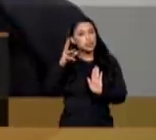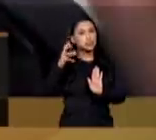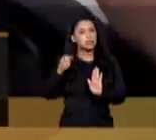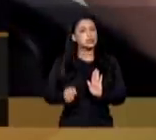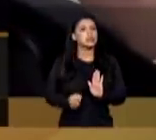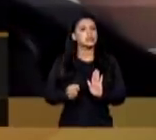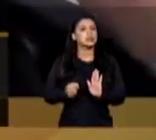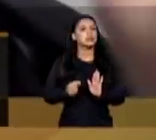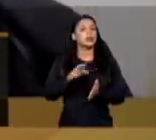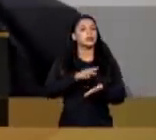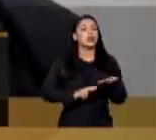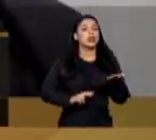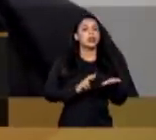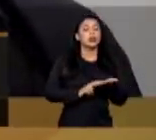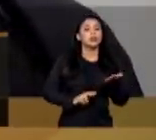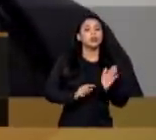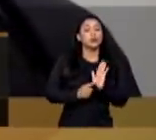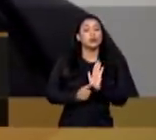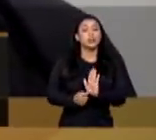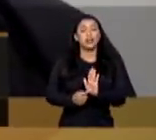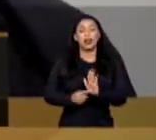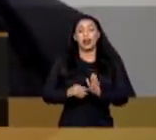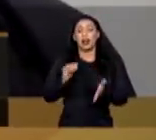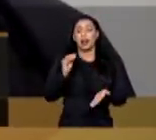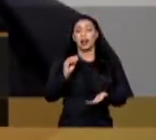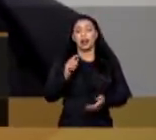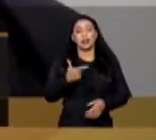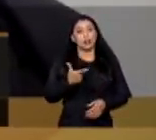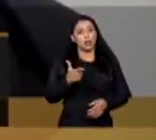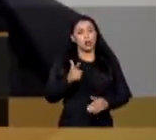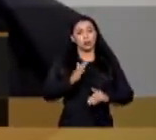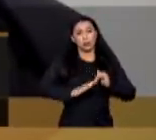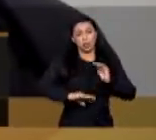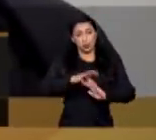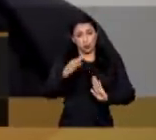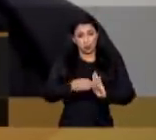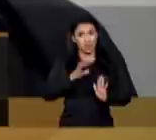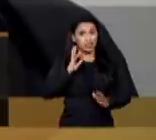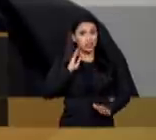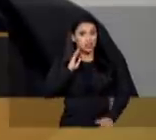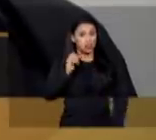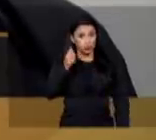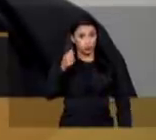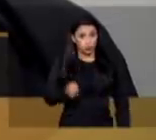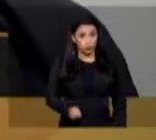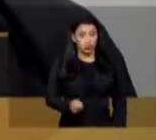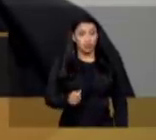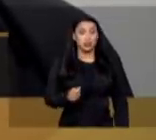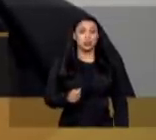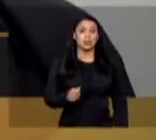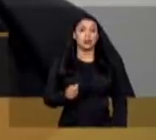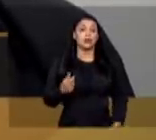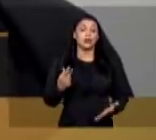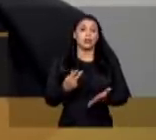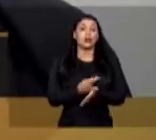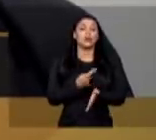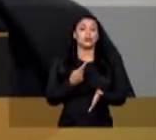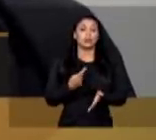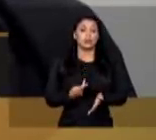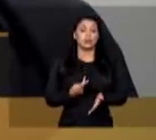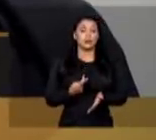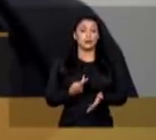julgar o ex-presidente Lula. Que a declaração da incompetência do juízo teria gerado um esvaziamento dos